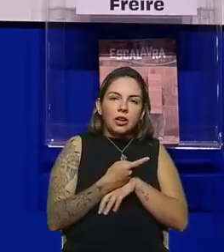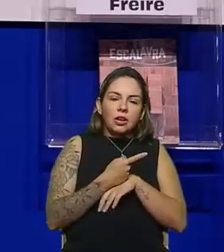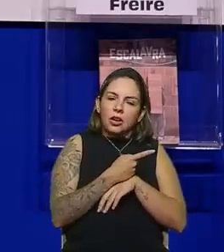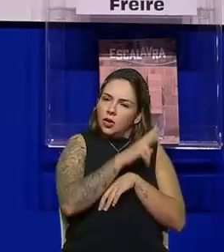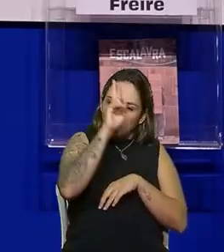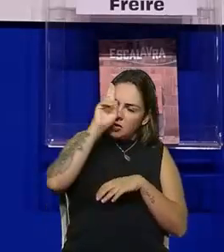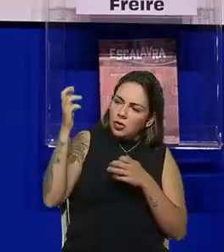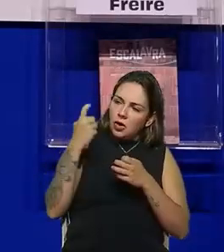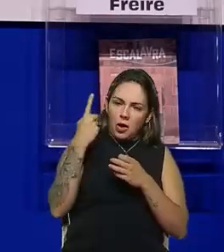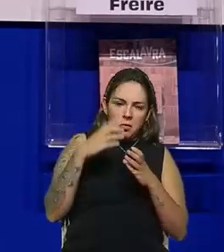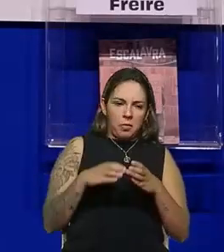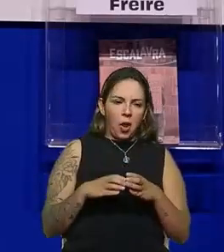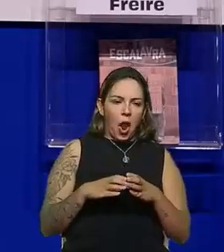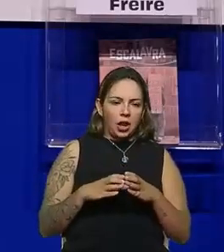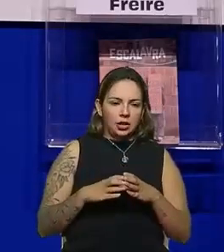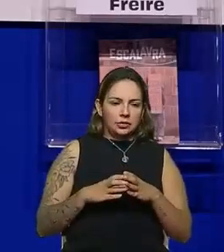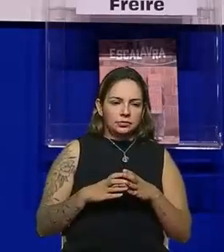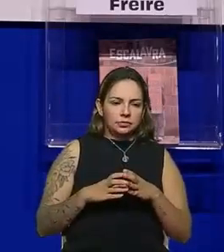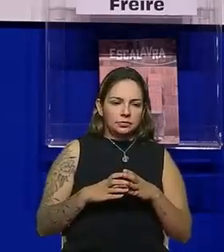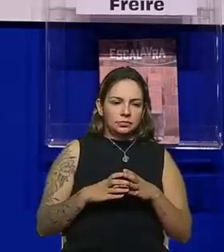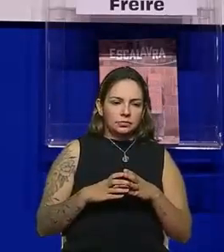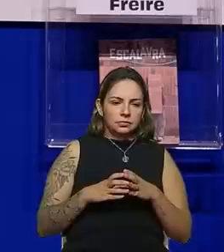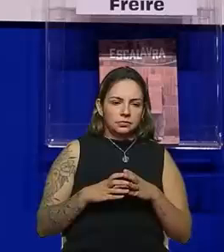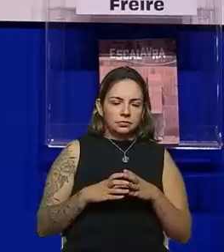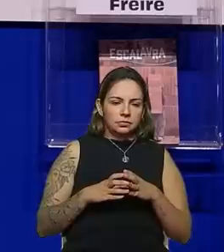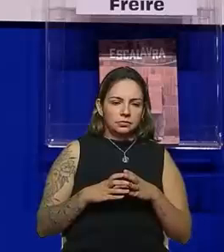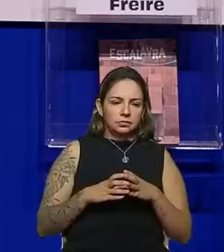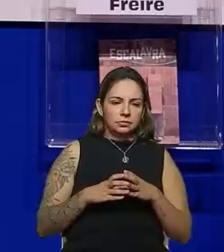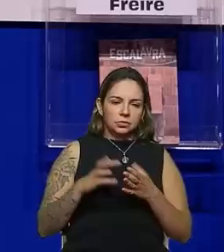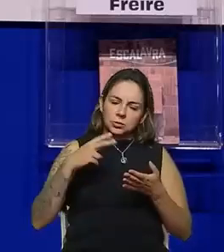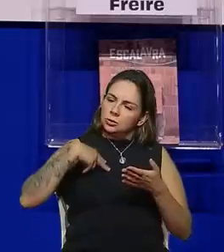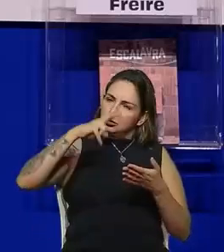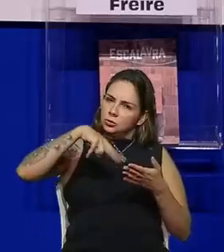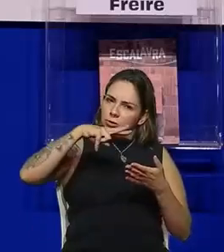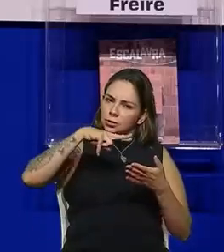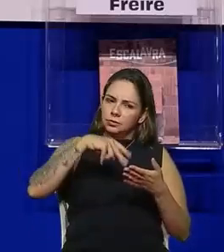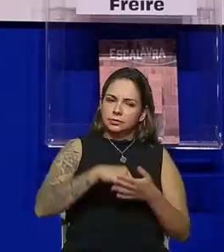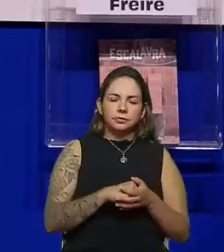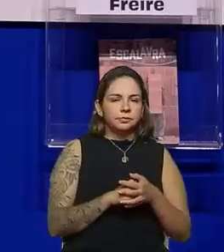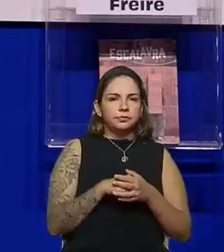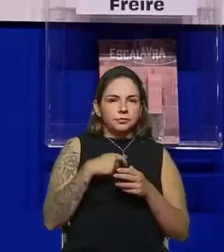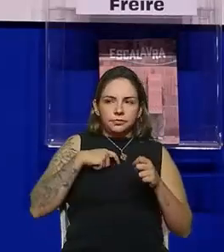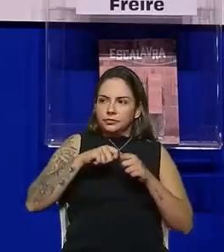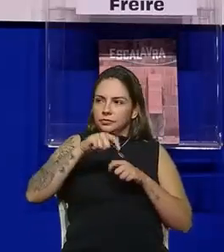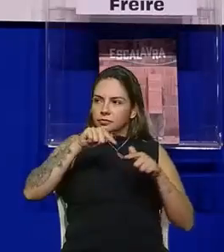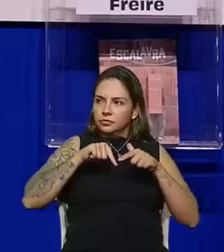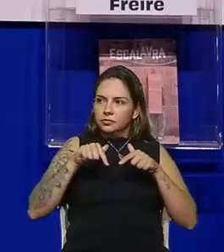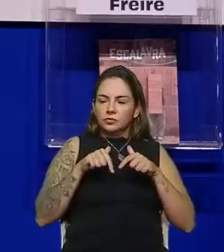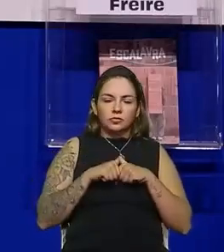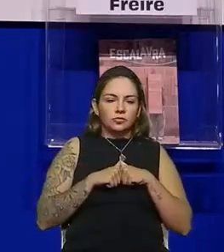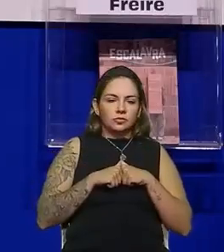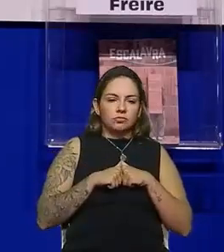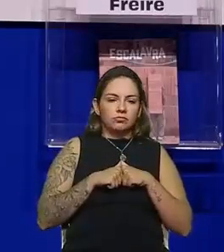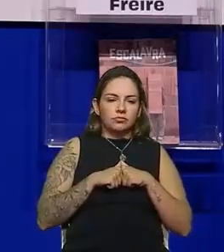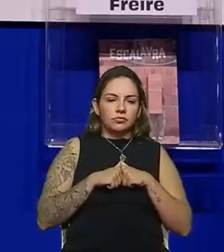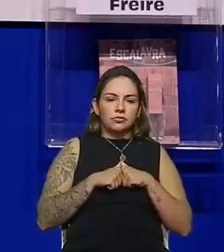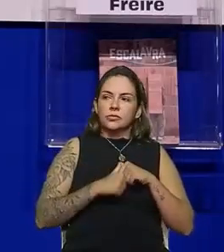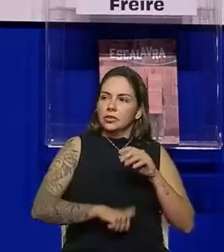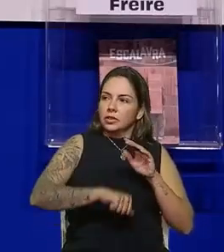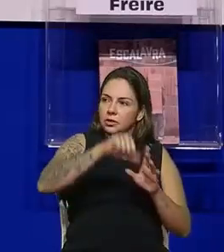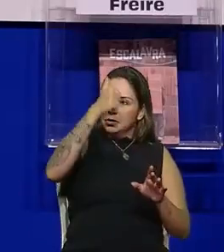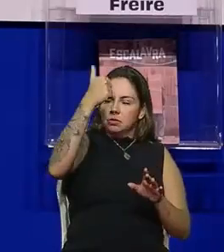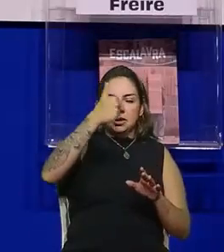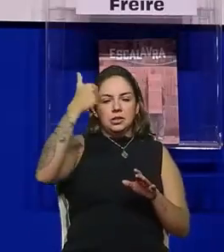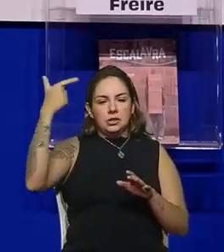o senhor quer uma bola? E eu, quando li aquilo, e eu faço esse trabalho com o exemplar da primeira edição,